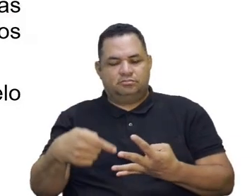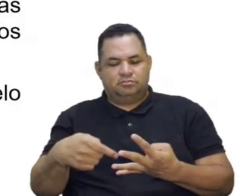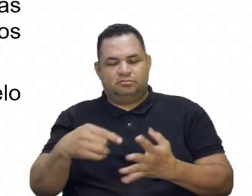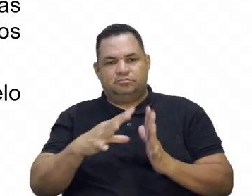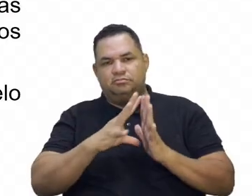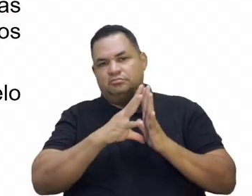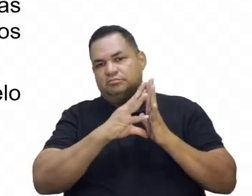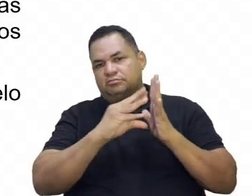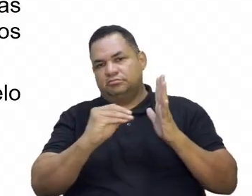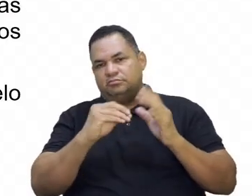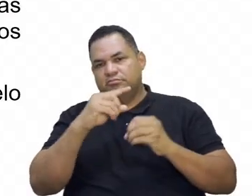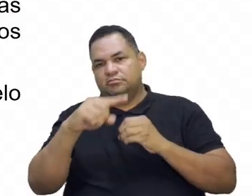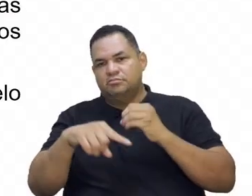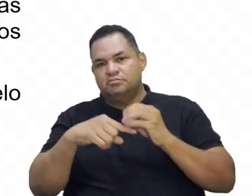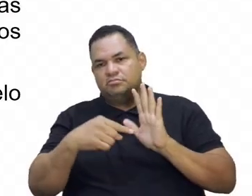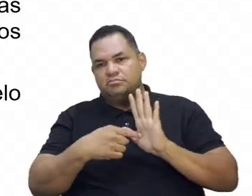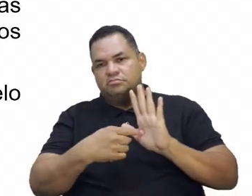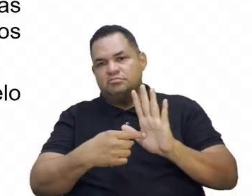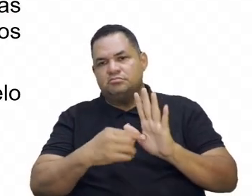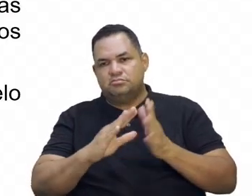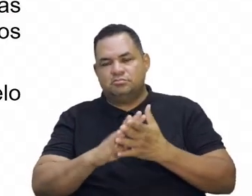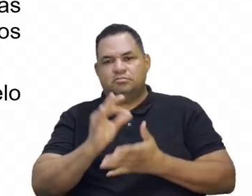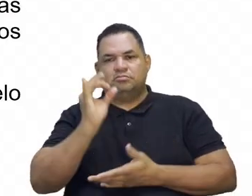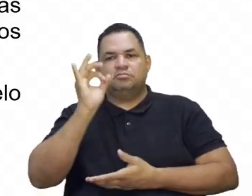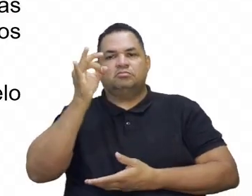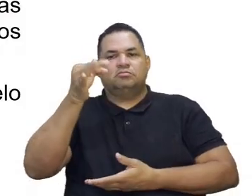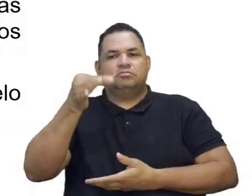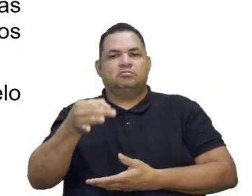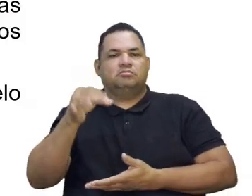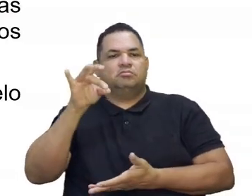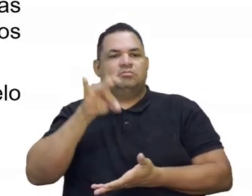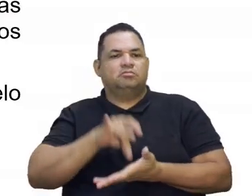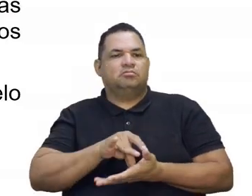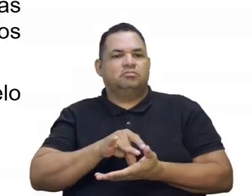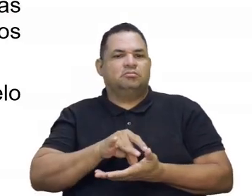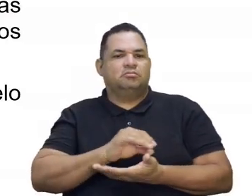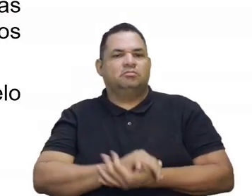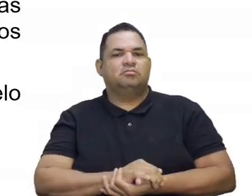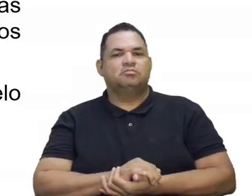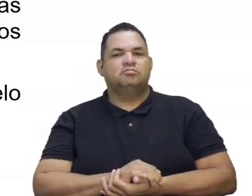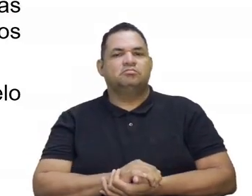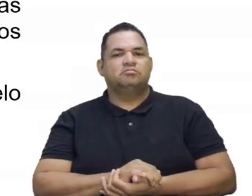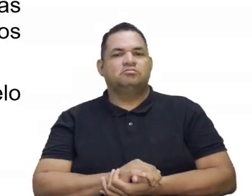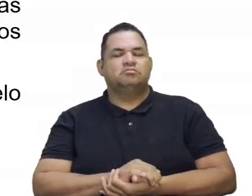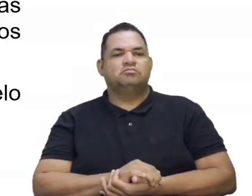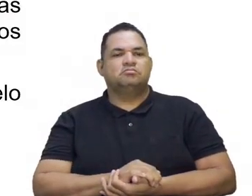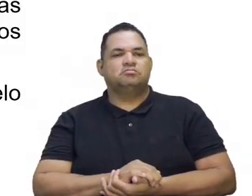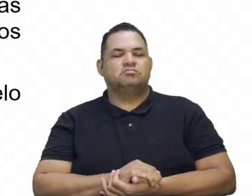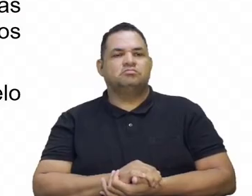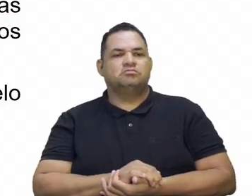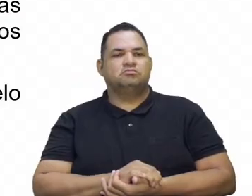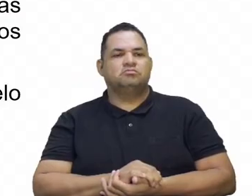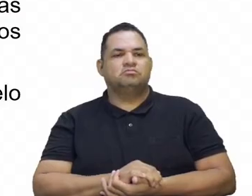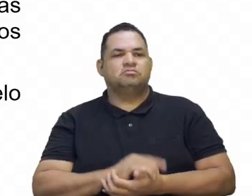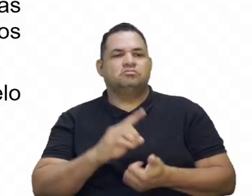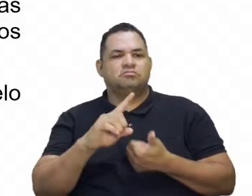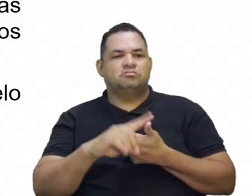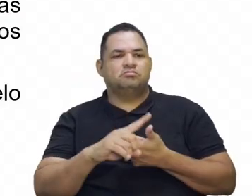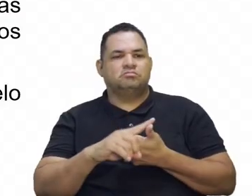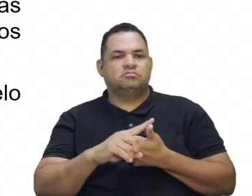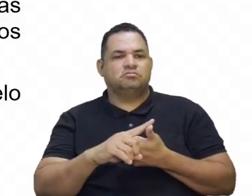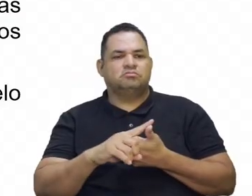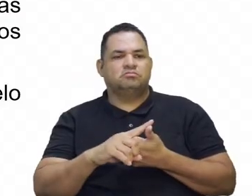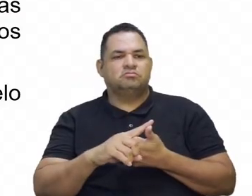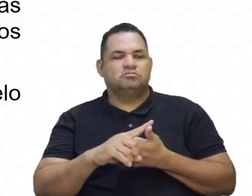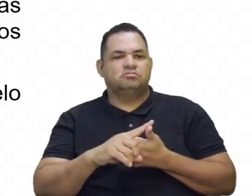4 modelos atômicos apresentados, é correto afirmar? Vamos lá. Letra